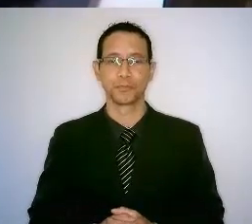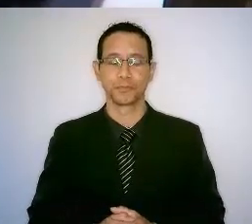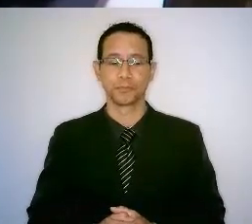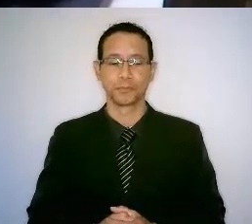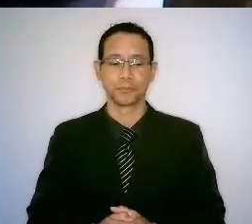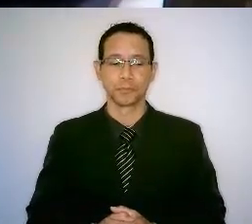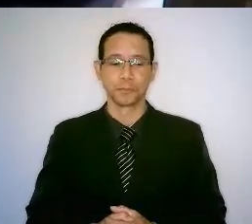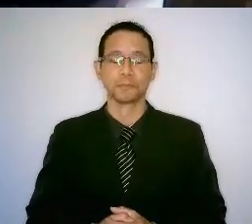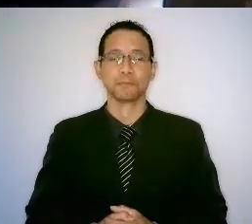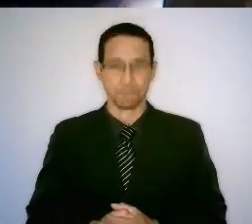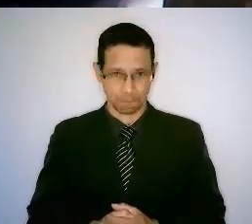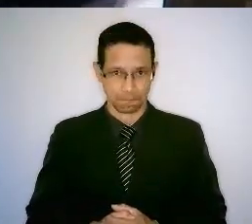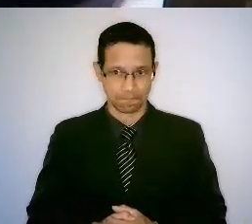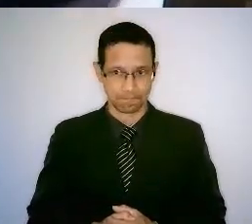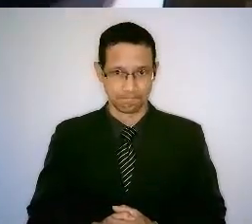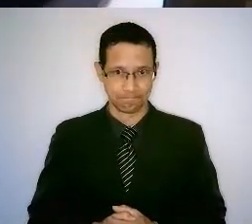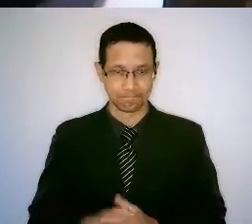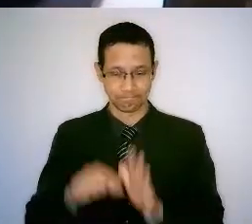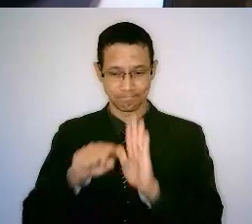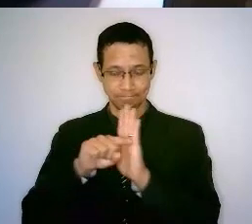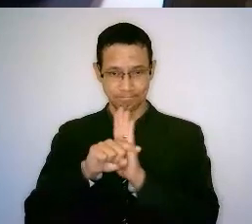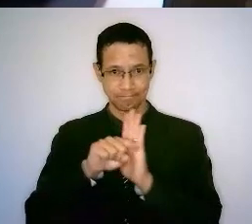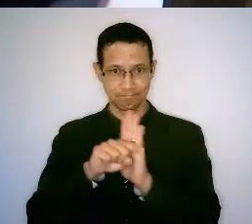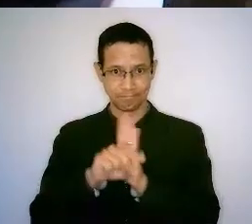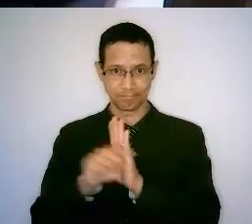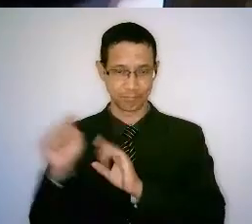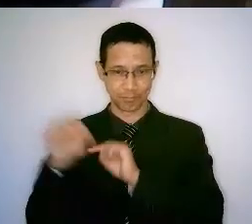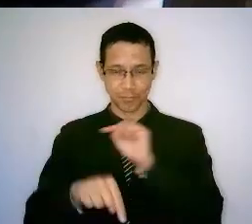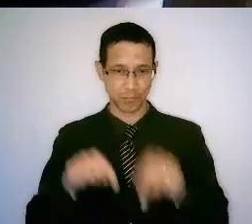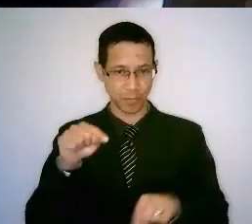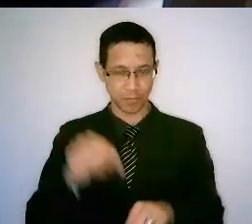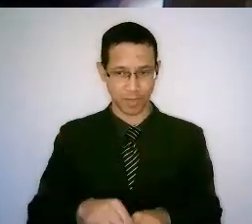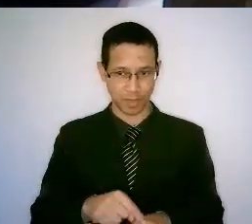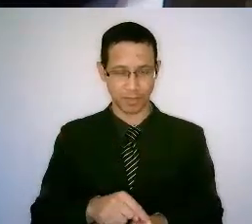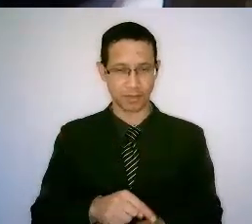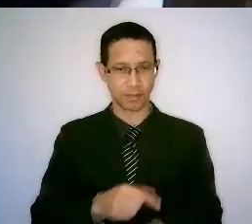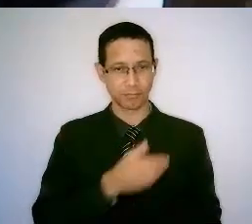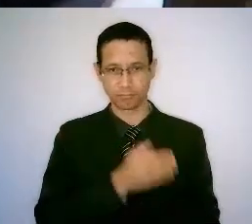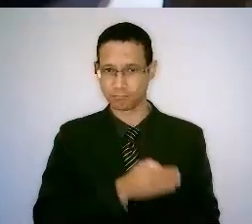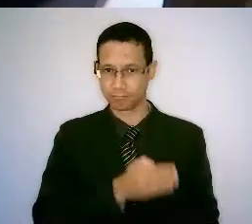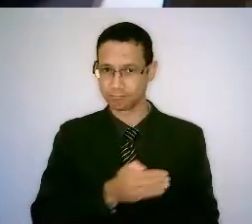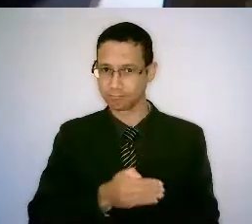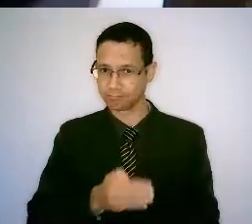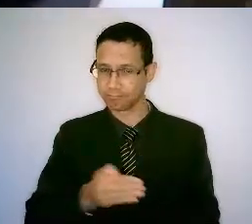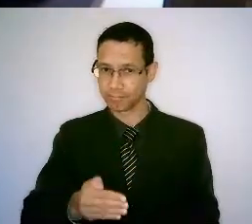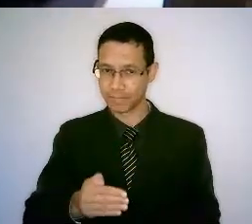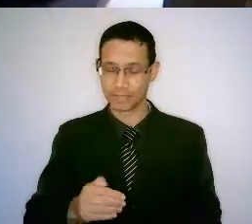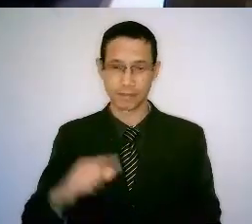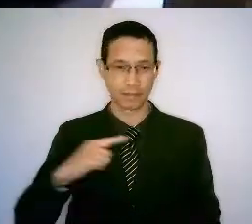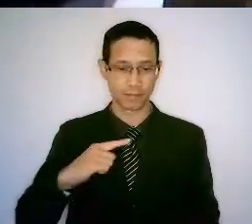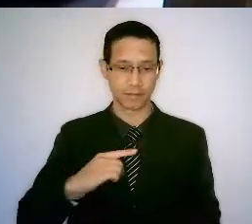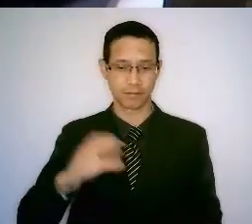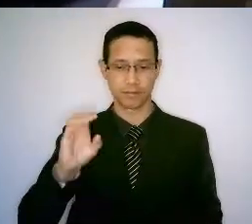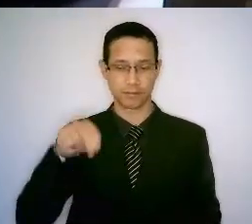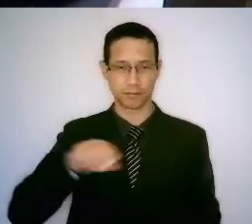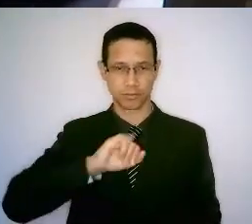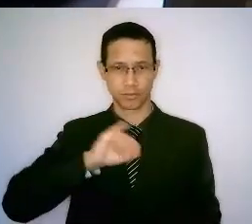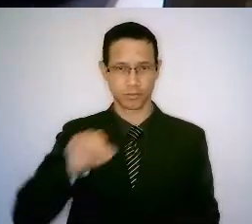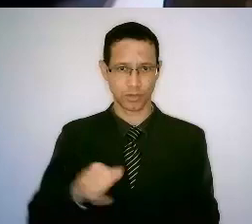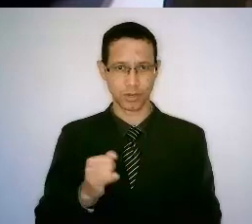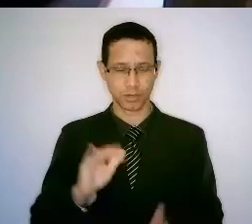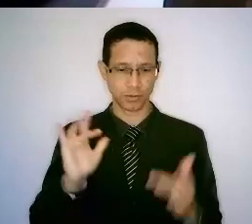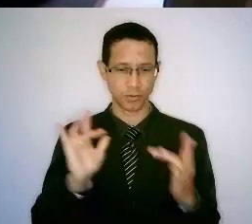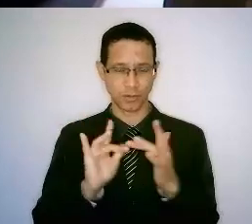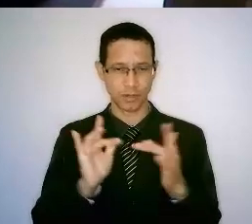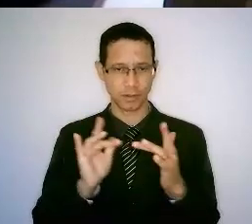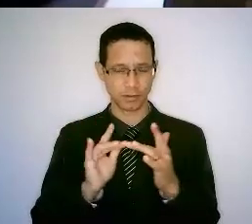são nessas inspeções ordinárias que o CNJ tem um contato próximo